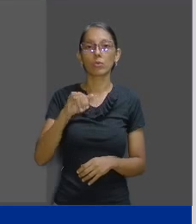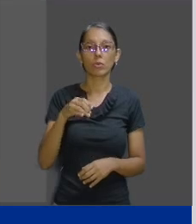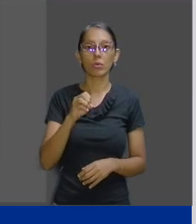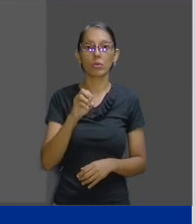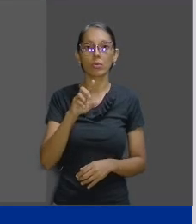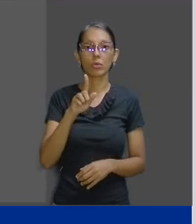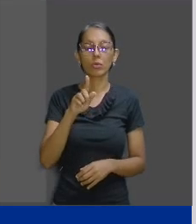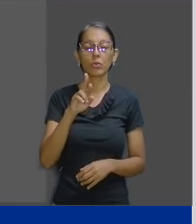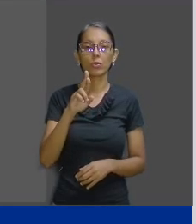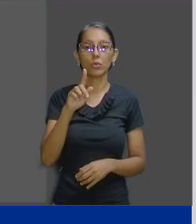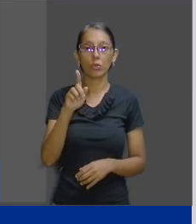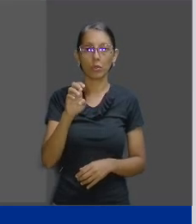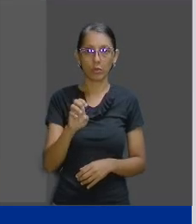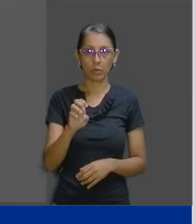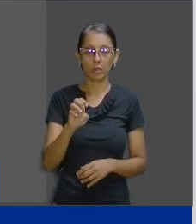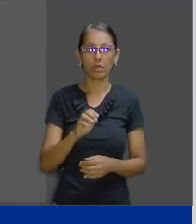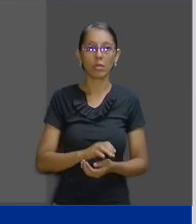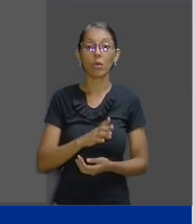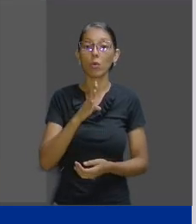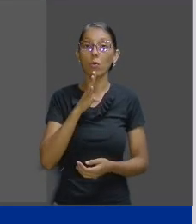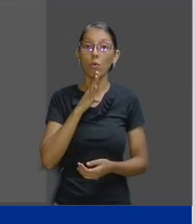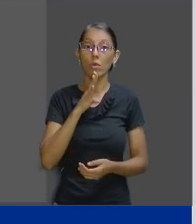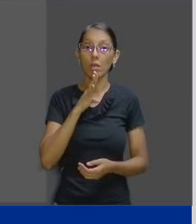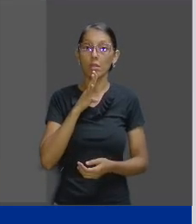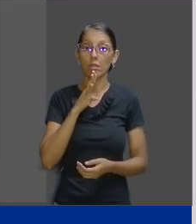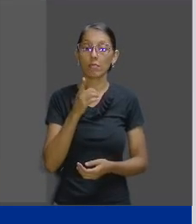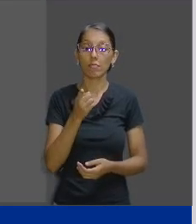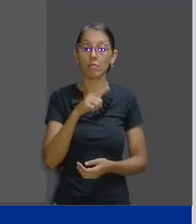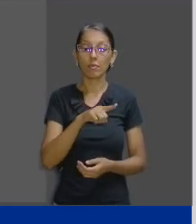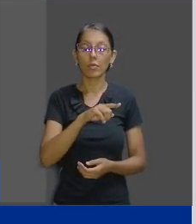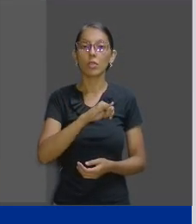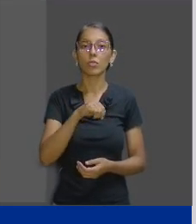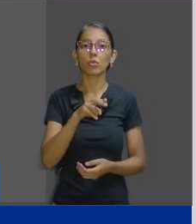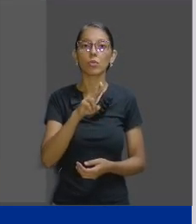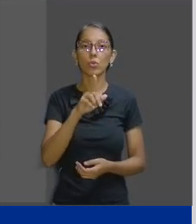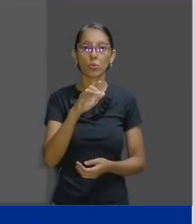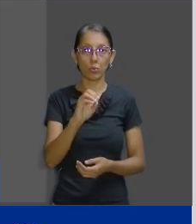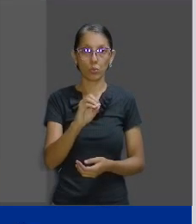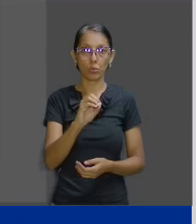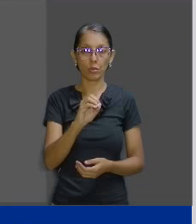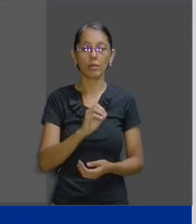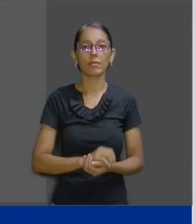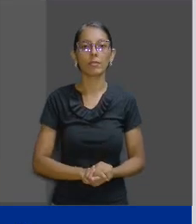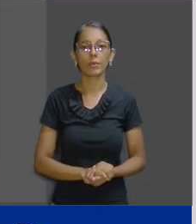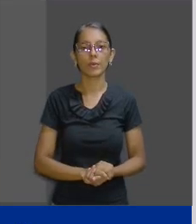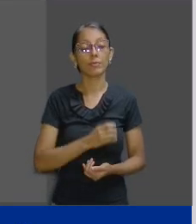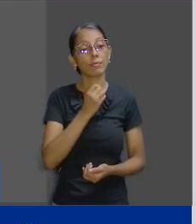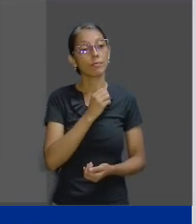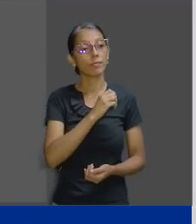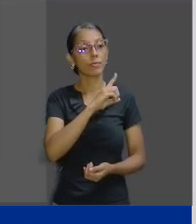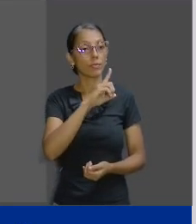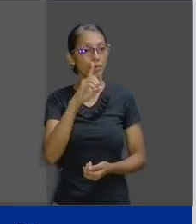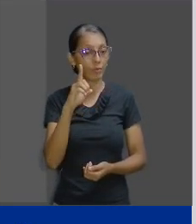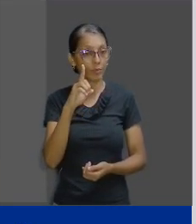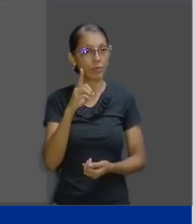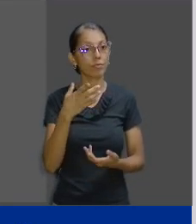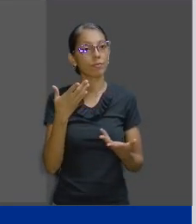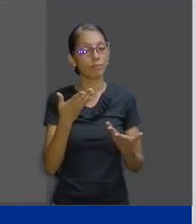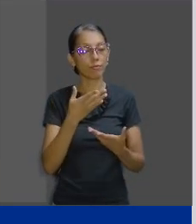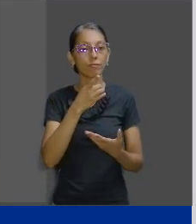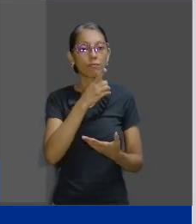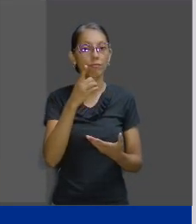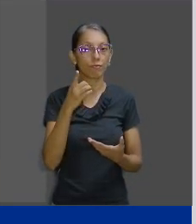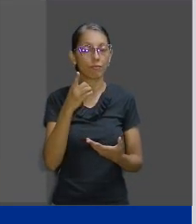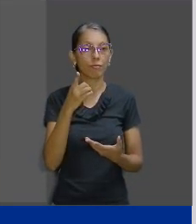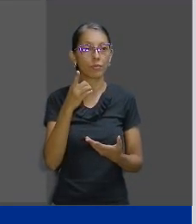pessoa a quem ele dirige a mensagem, que é o Júlio. Bom dia. Que este domingo seja de bênçãos, conquistas, muita